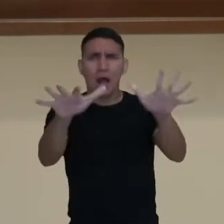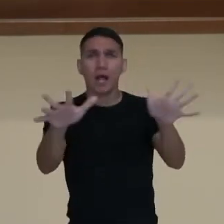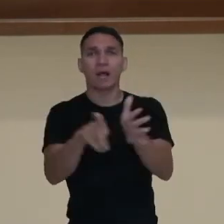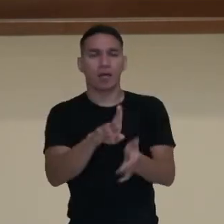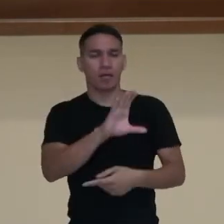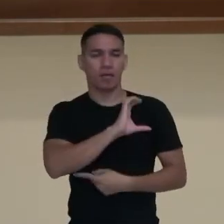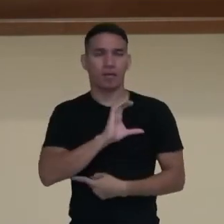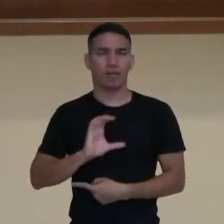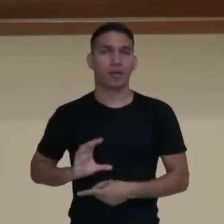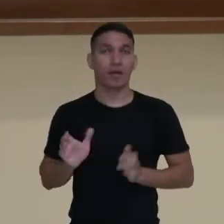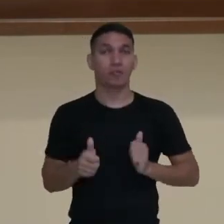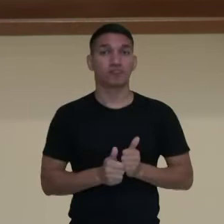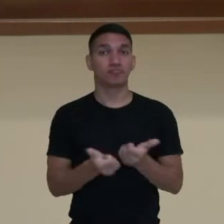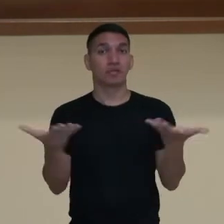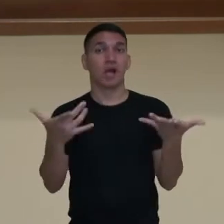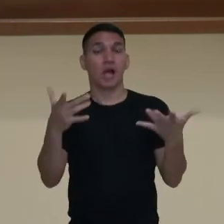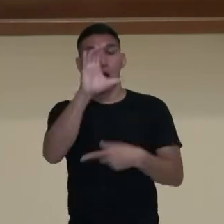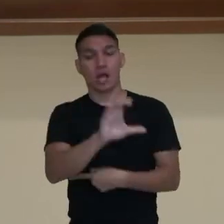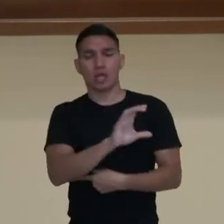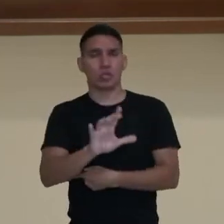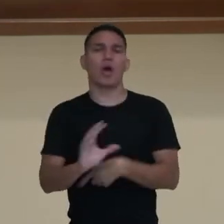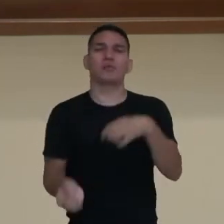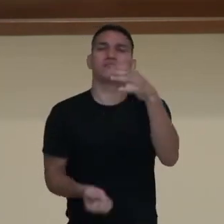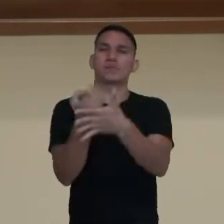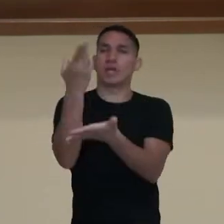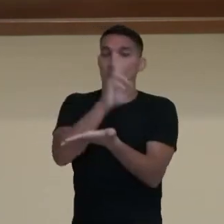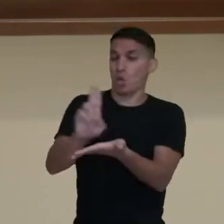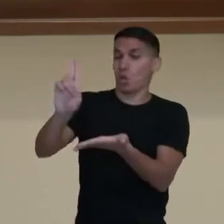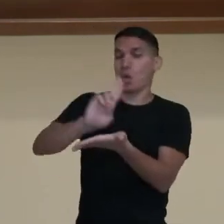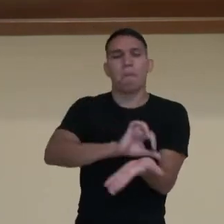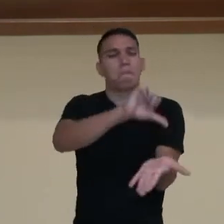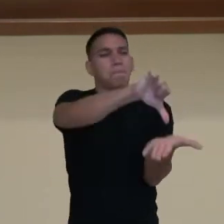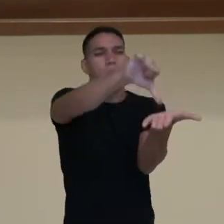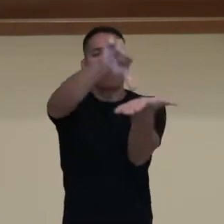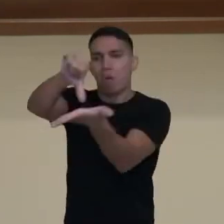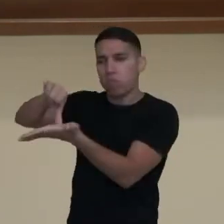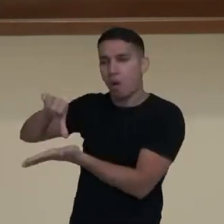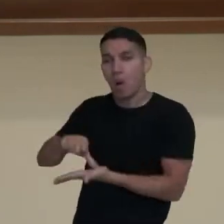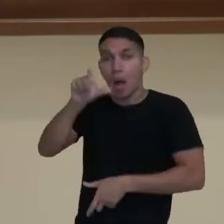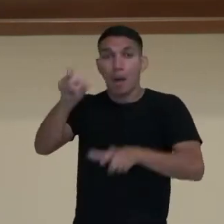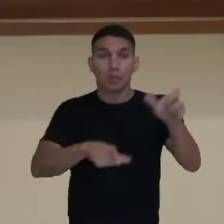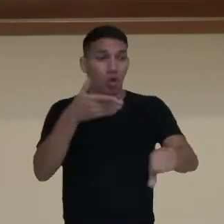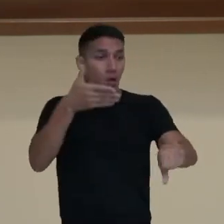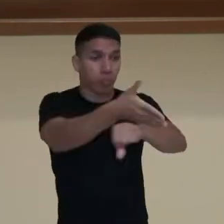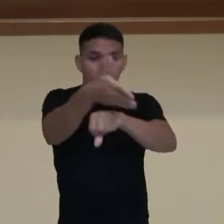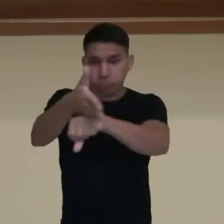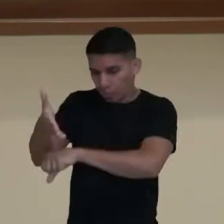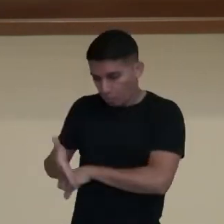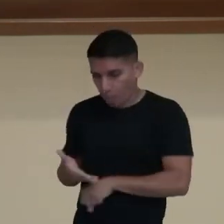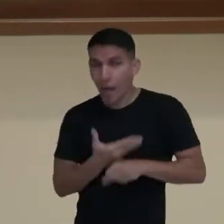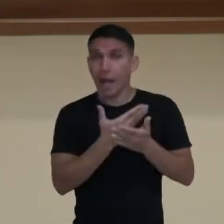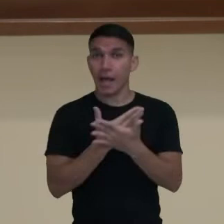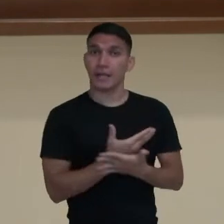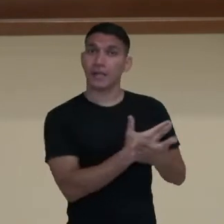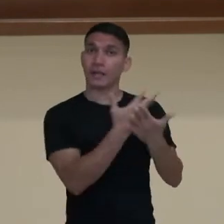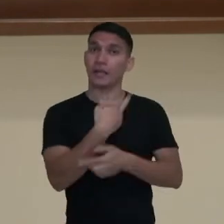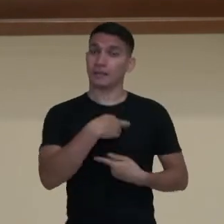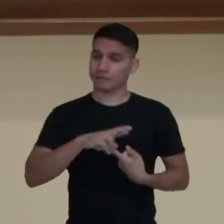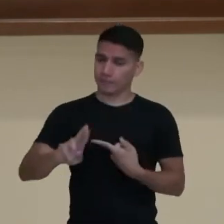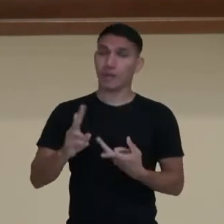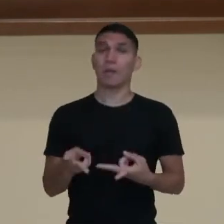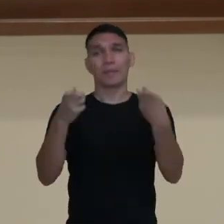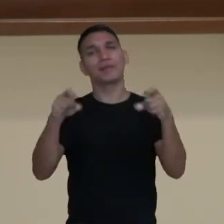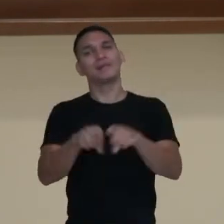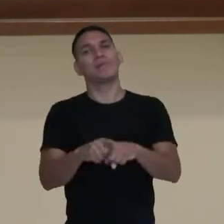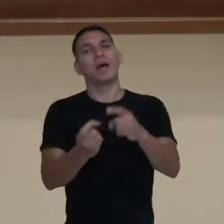católico? Vamos criar universidades, polos, onde as pessoas estão estudando a religião. Nesse momento a gente vê a criação